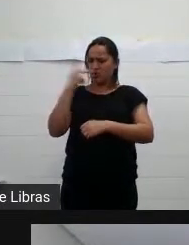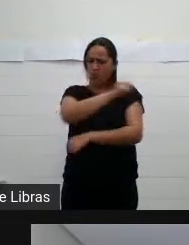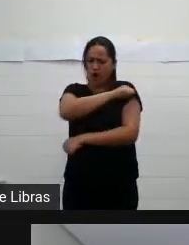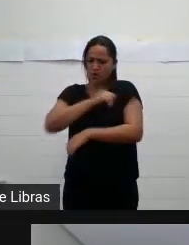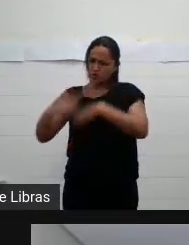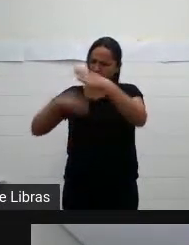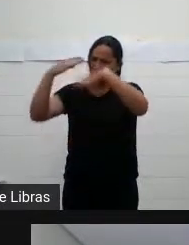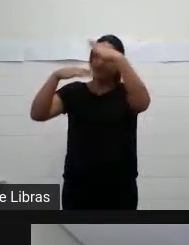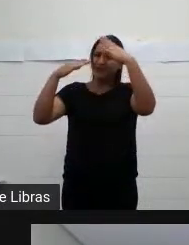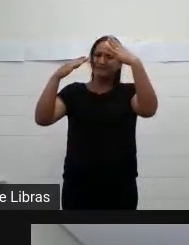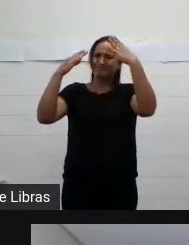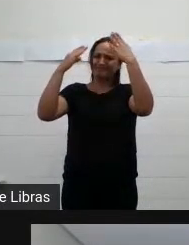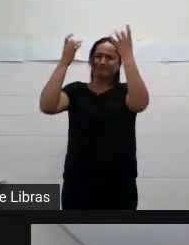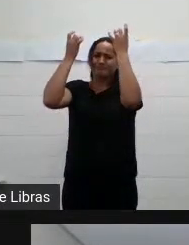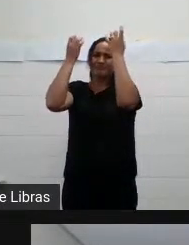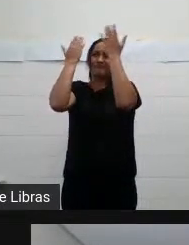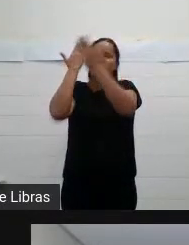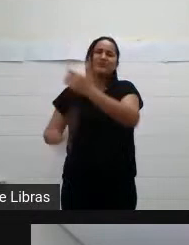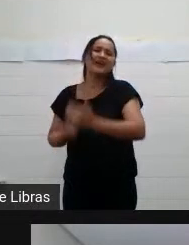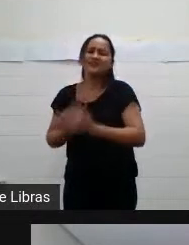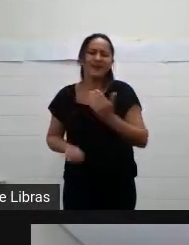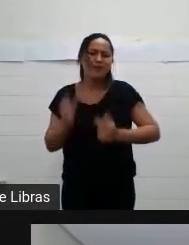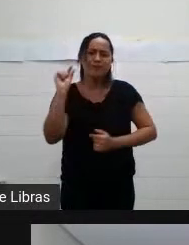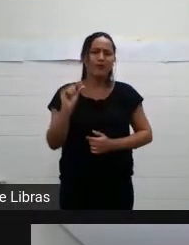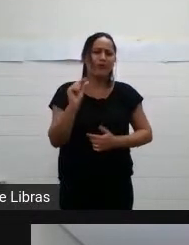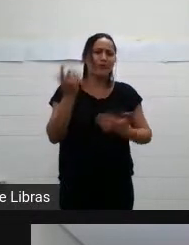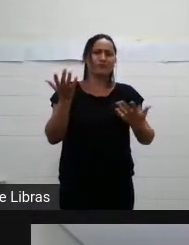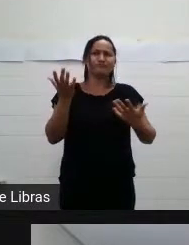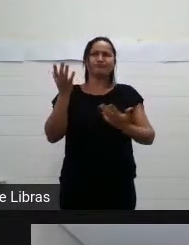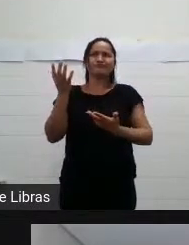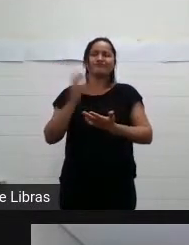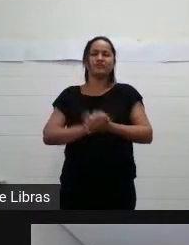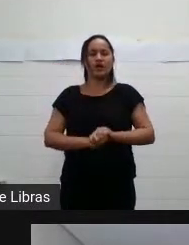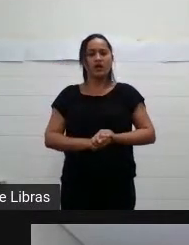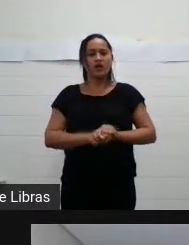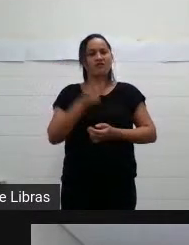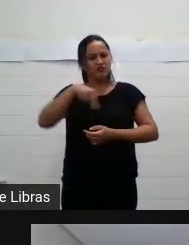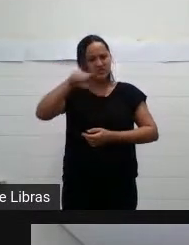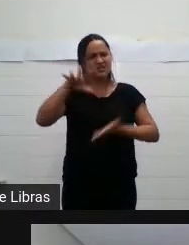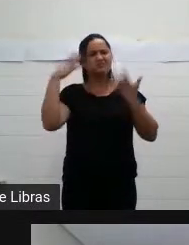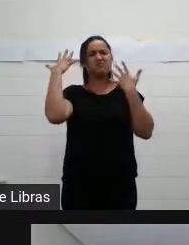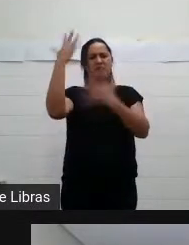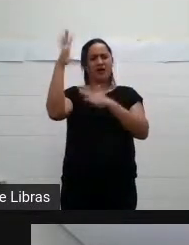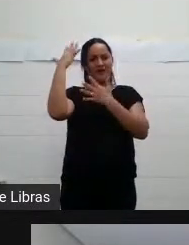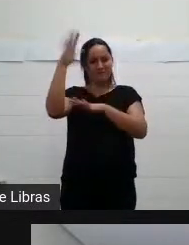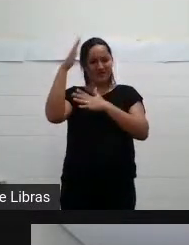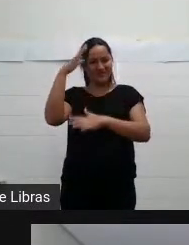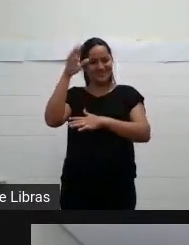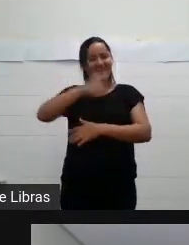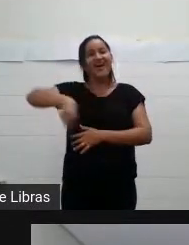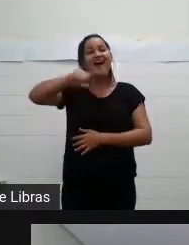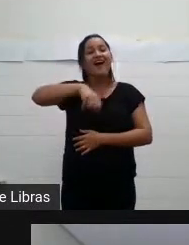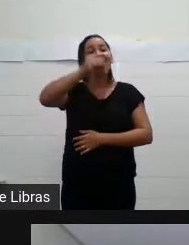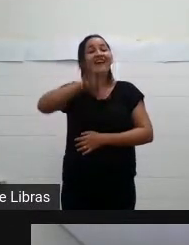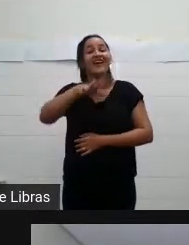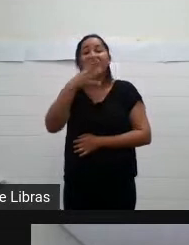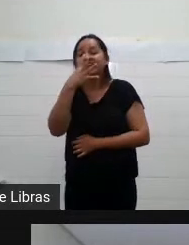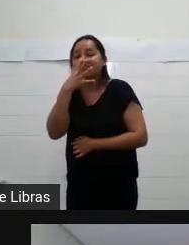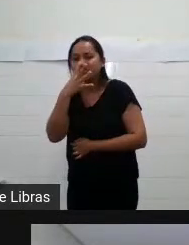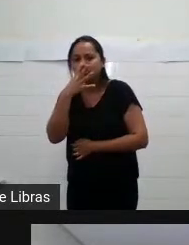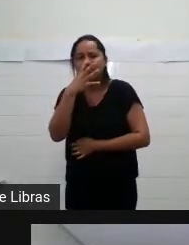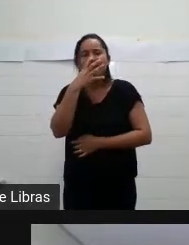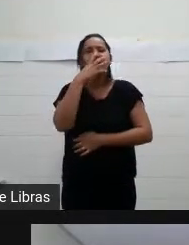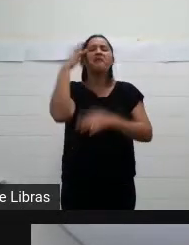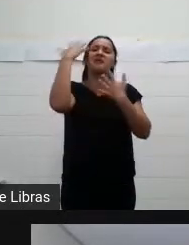tem. Então, por isso, vocês já estão de parabéns. Parabéns a quem assiste, né, parabéns aos organizadores, a